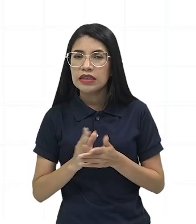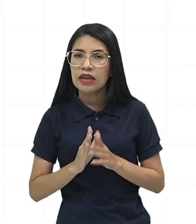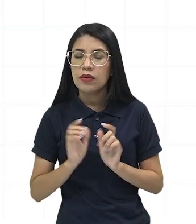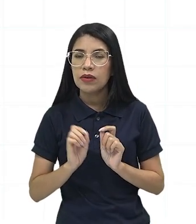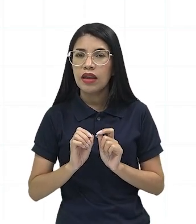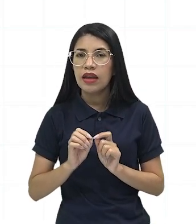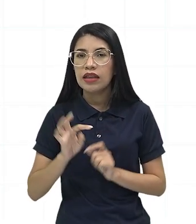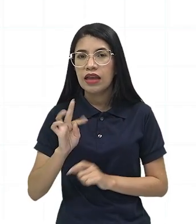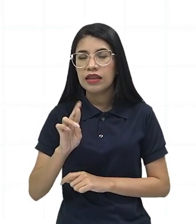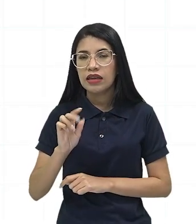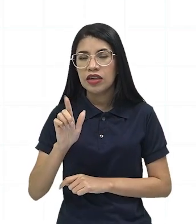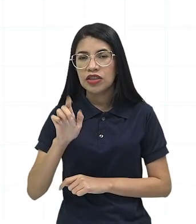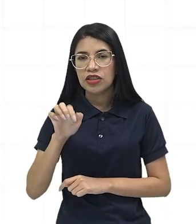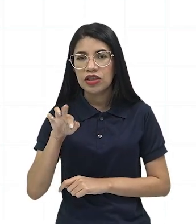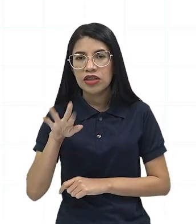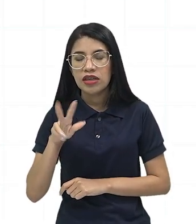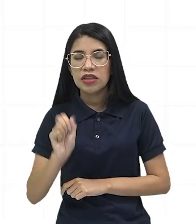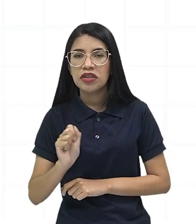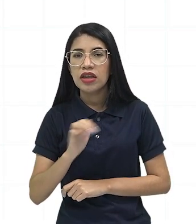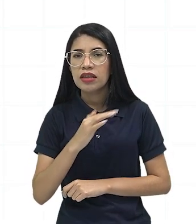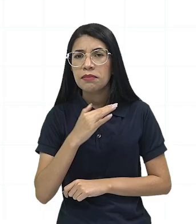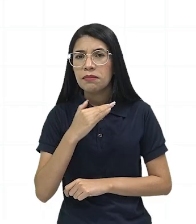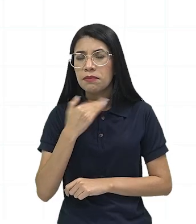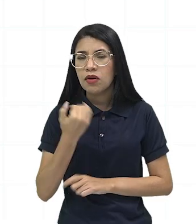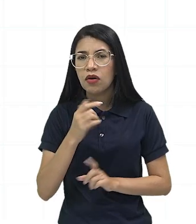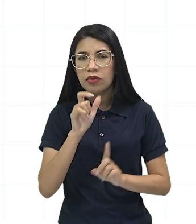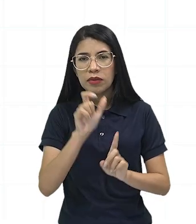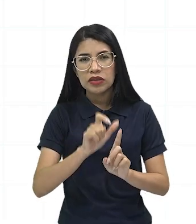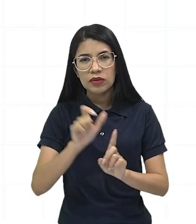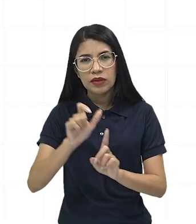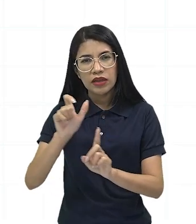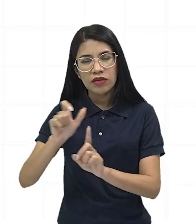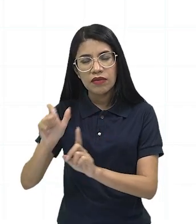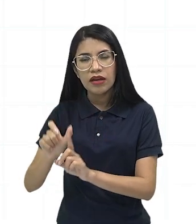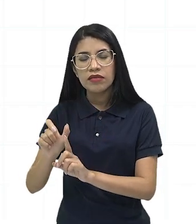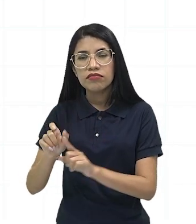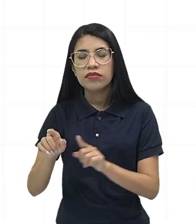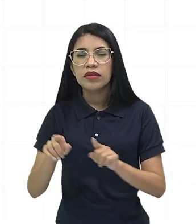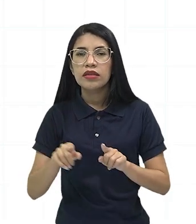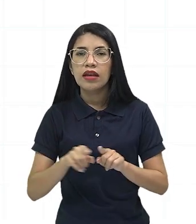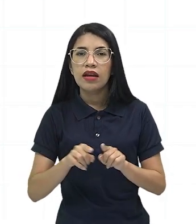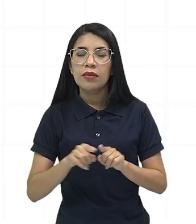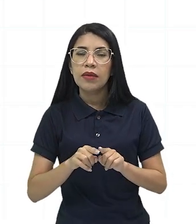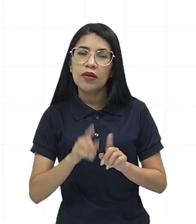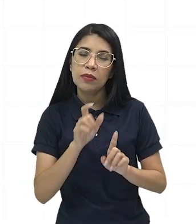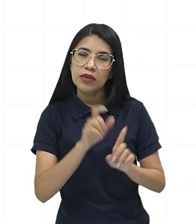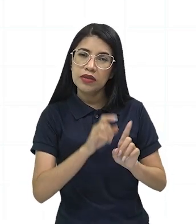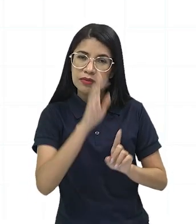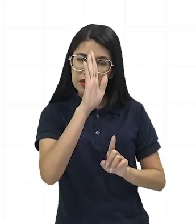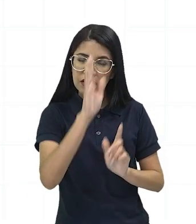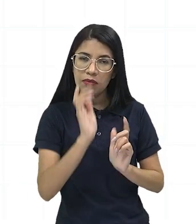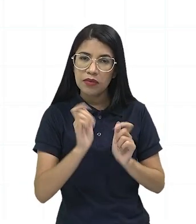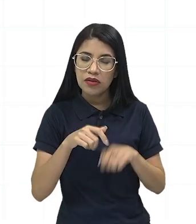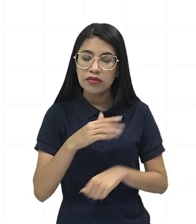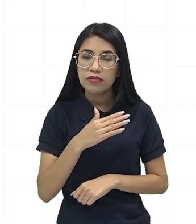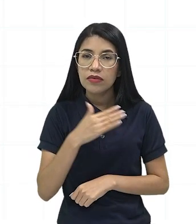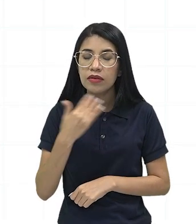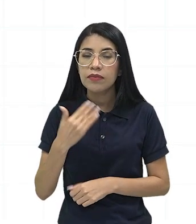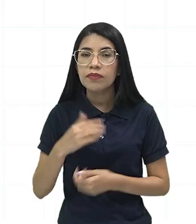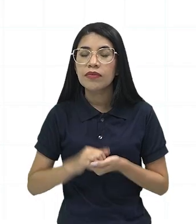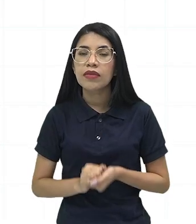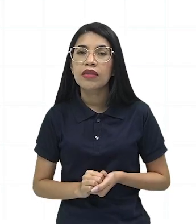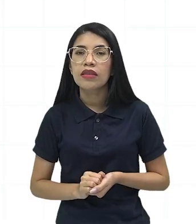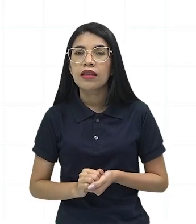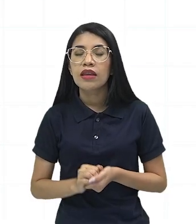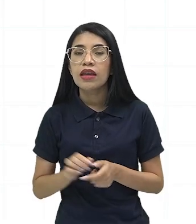temos fins trágicos, com a morte de vários personagens, ou do personagem principal, e por aí vai. E ora na